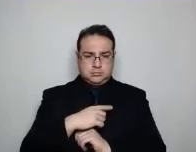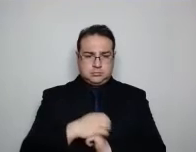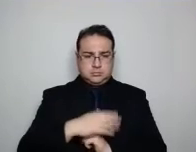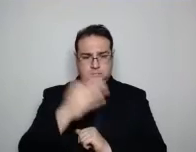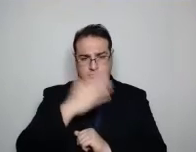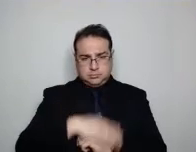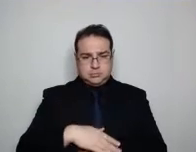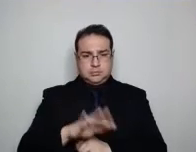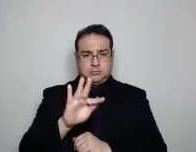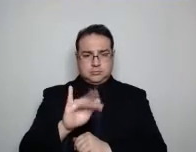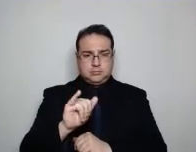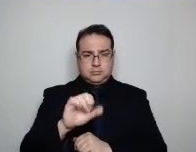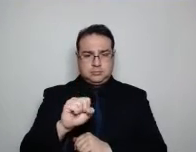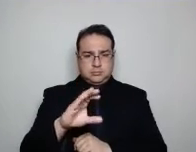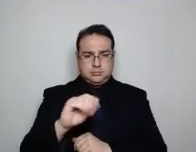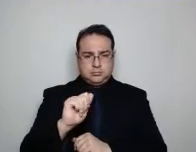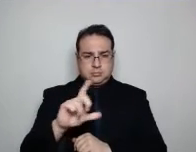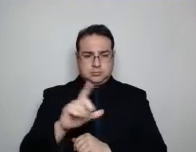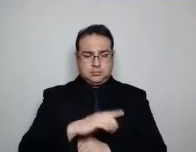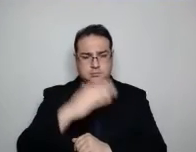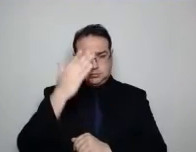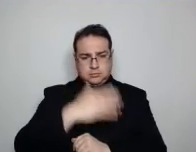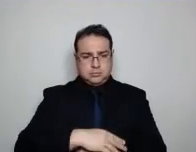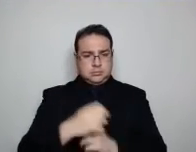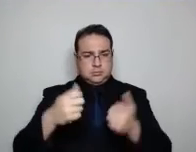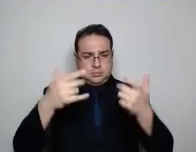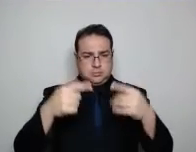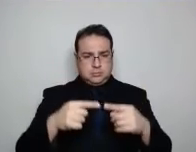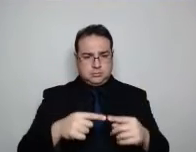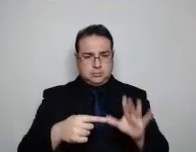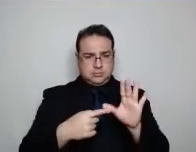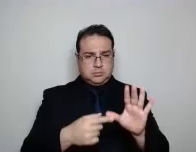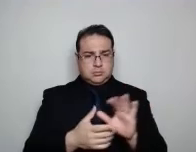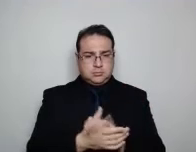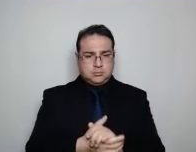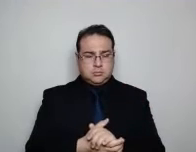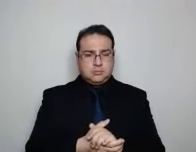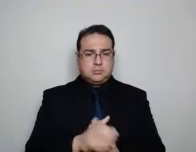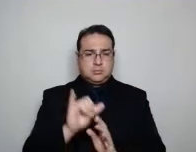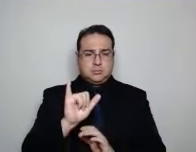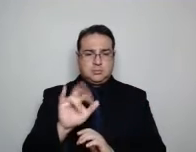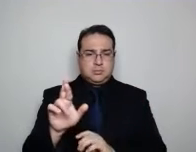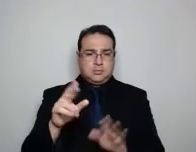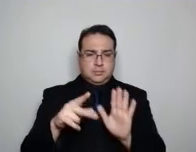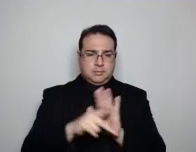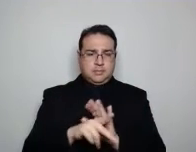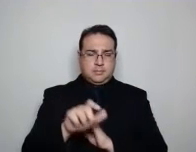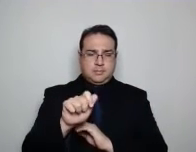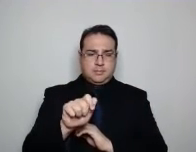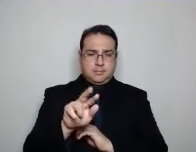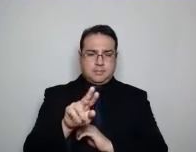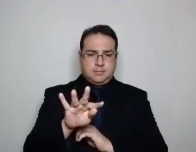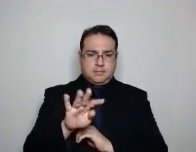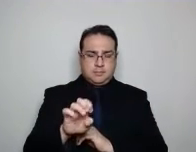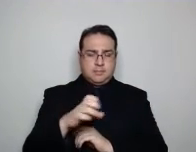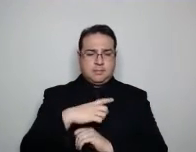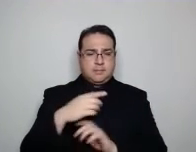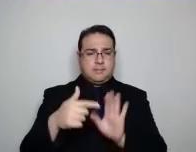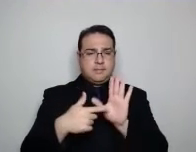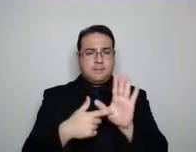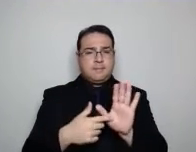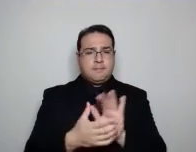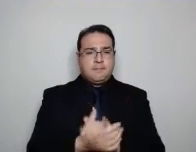fiscal, através da declaração de renda do agravante, demonstrando que